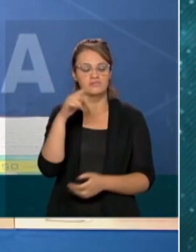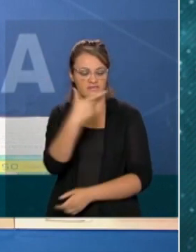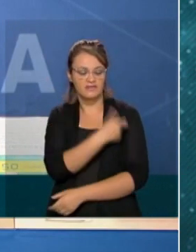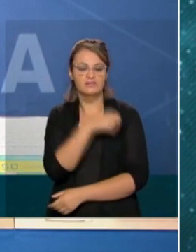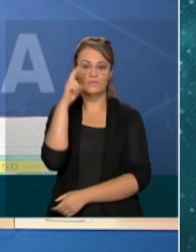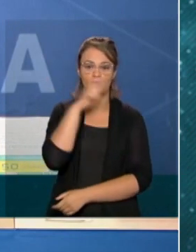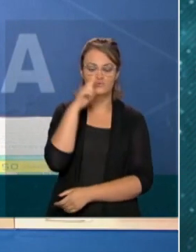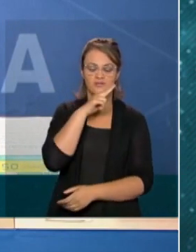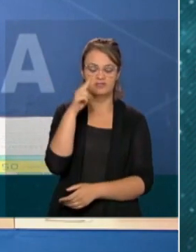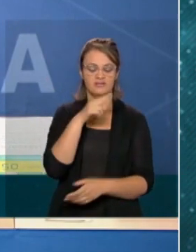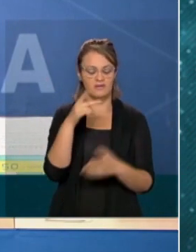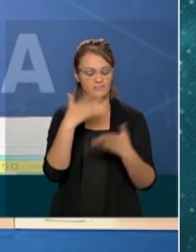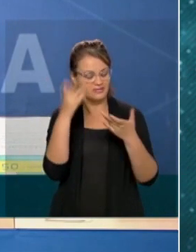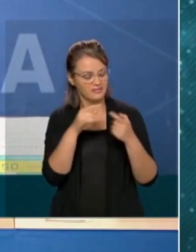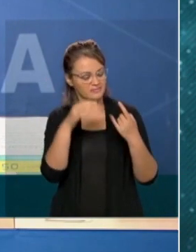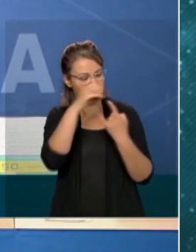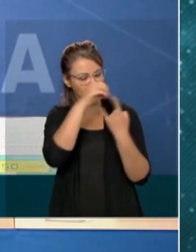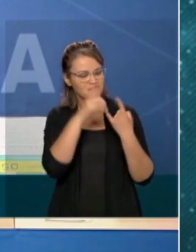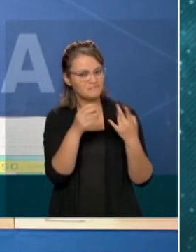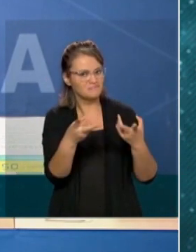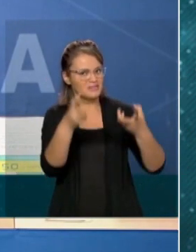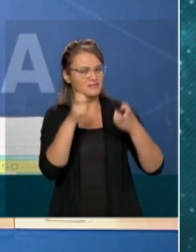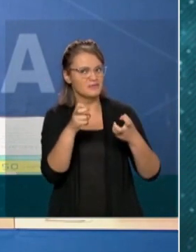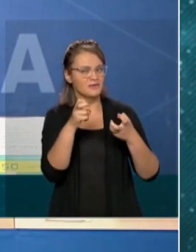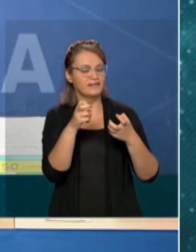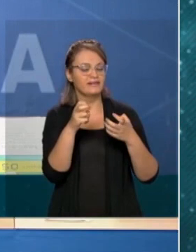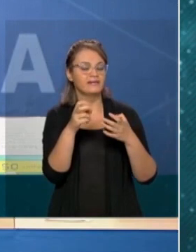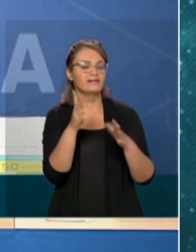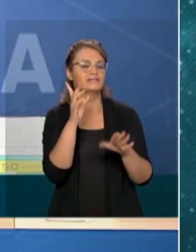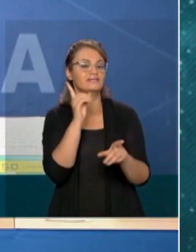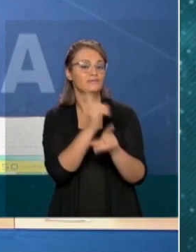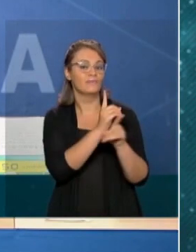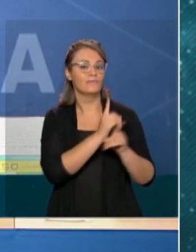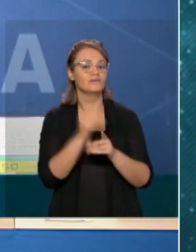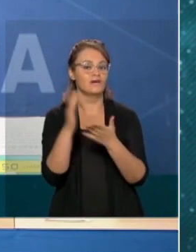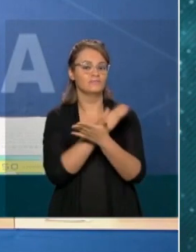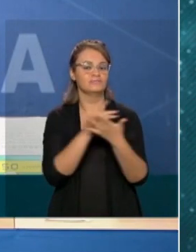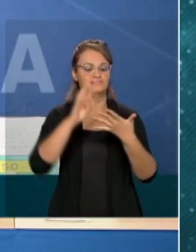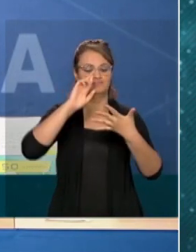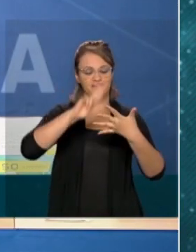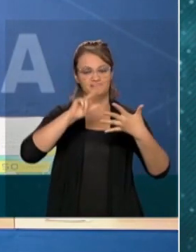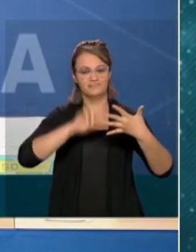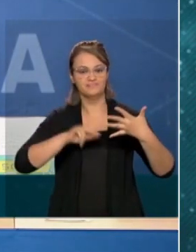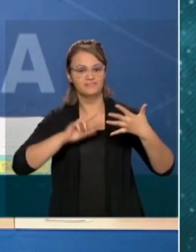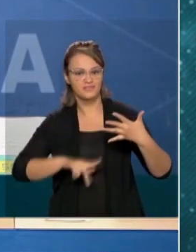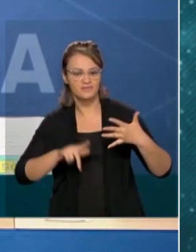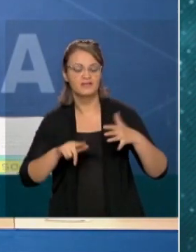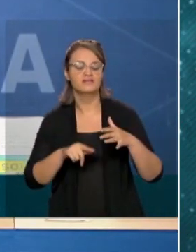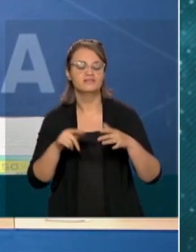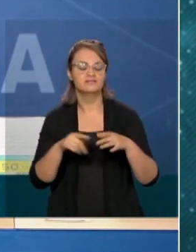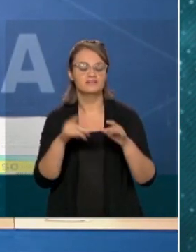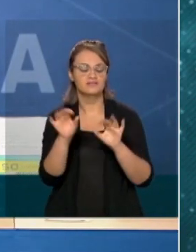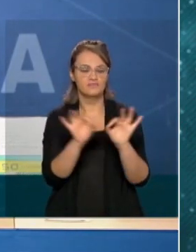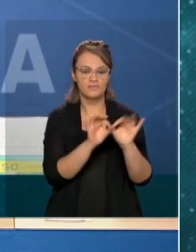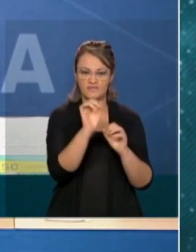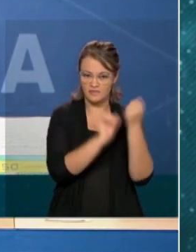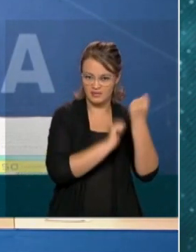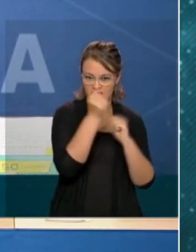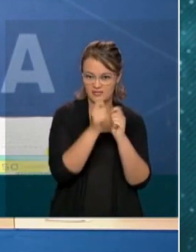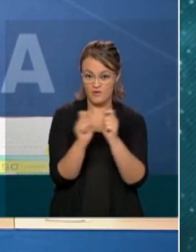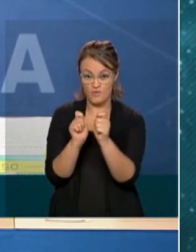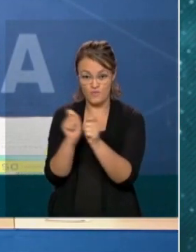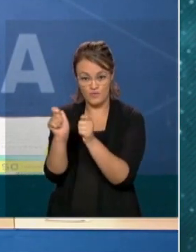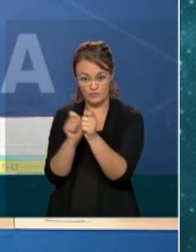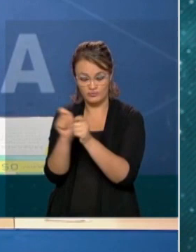essa prova digital é é pela primeira vez que isso acontece e ela acontece também em datas diferentes 31 de janeiro e